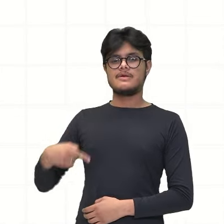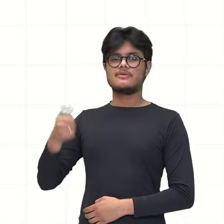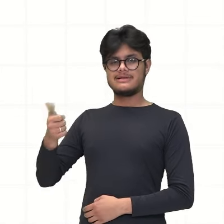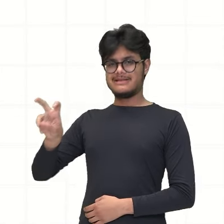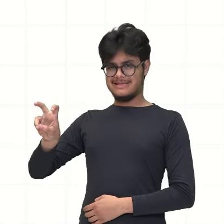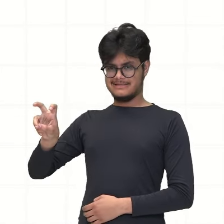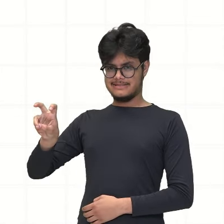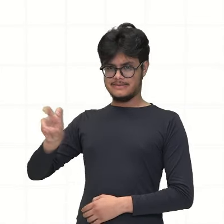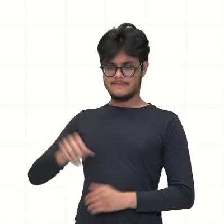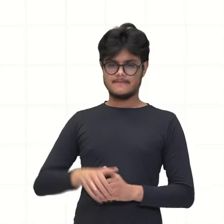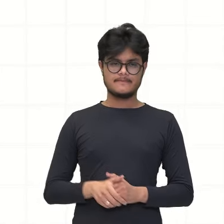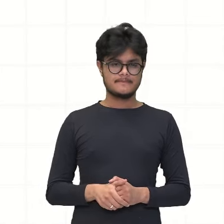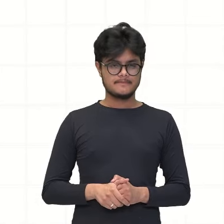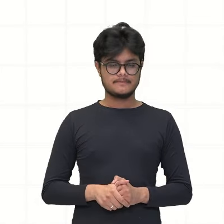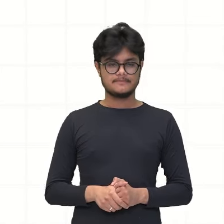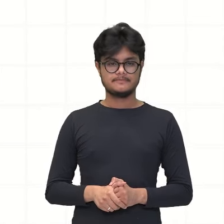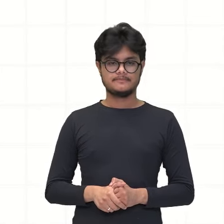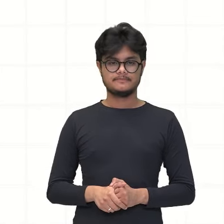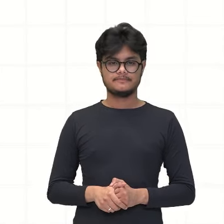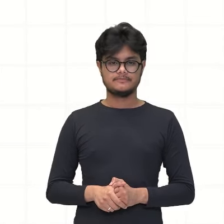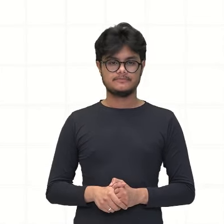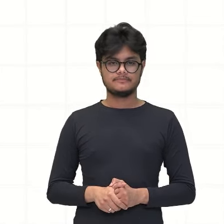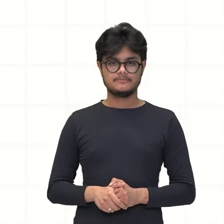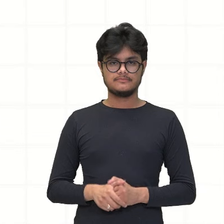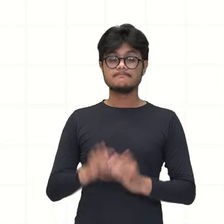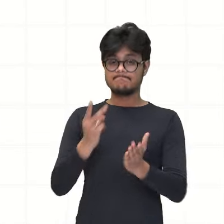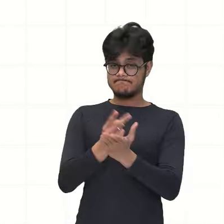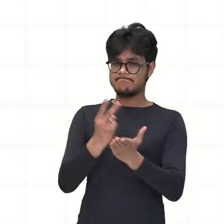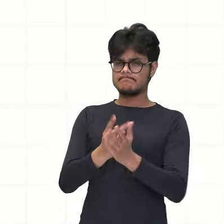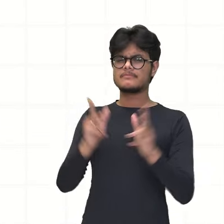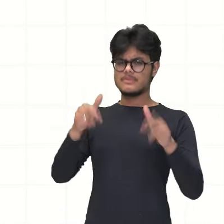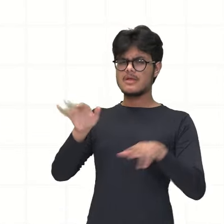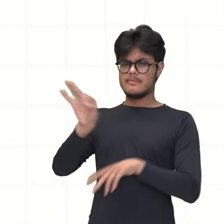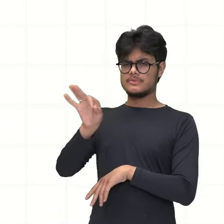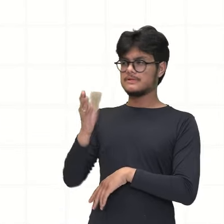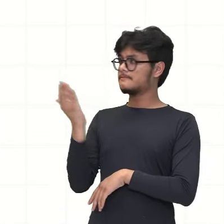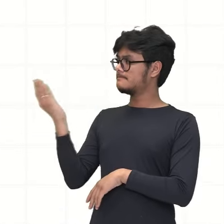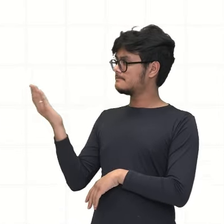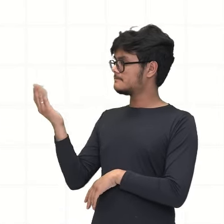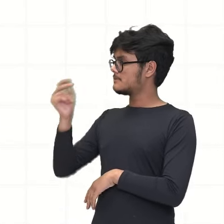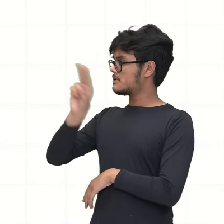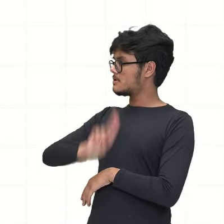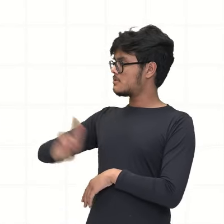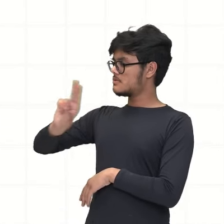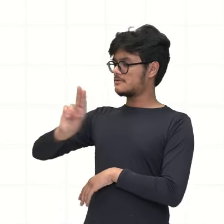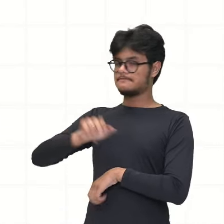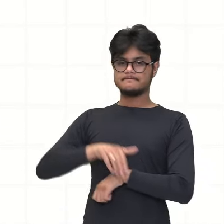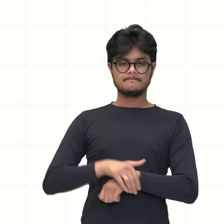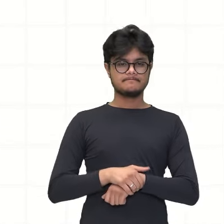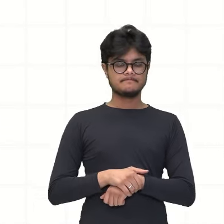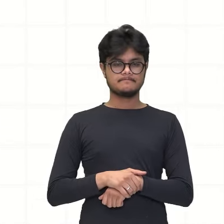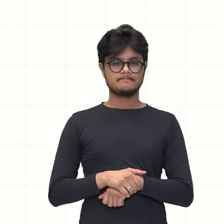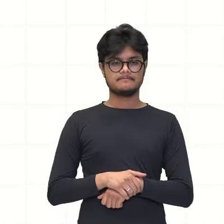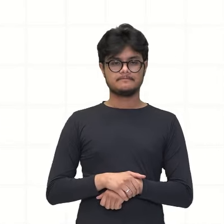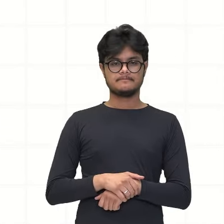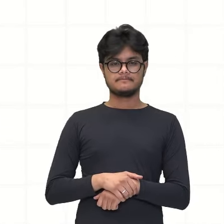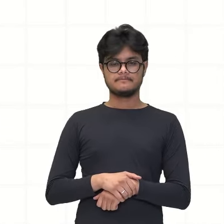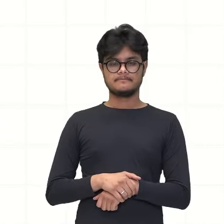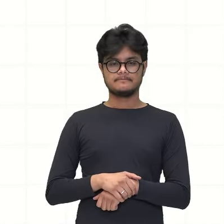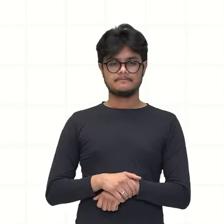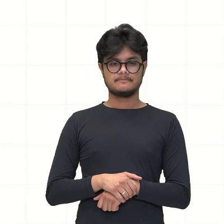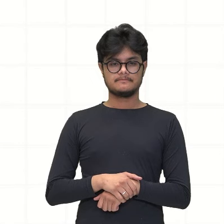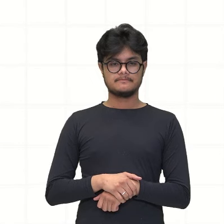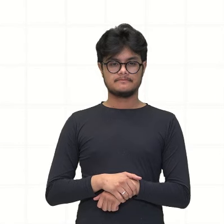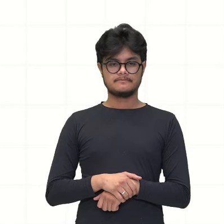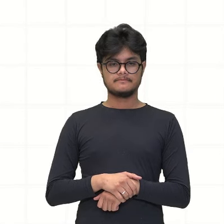0,15, tá bom? Vamos sempre trabalhar com os valores em decimal, ok? Então, ó,